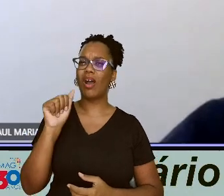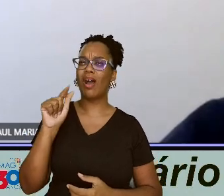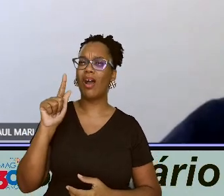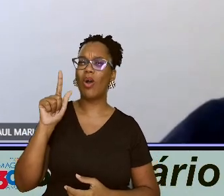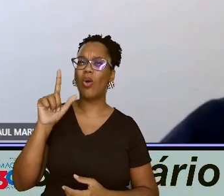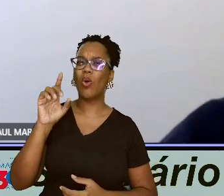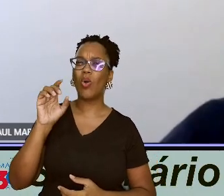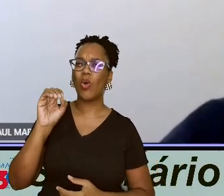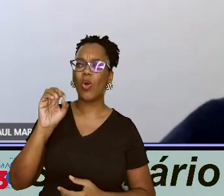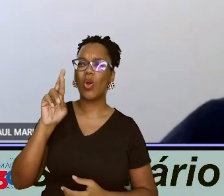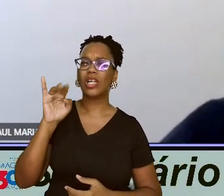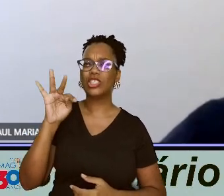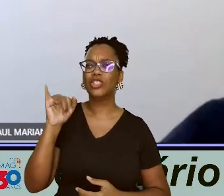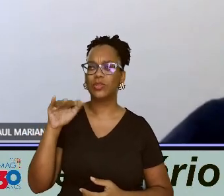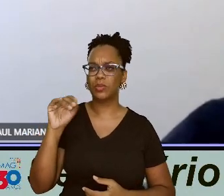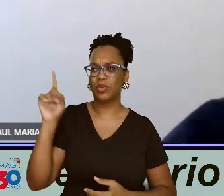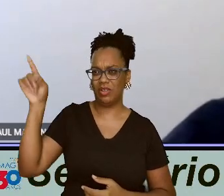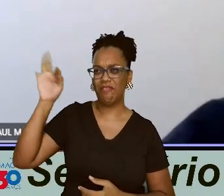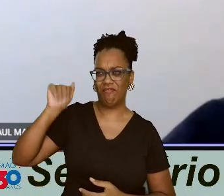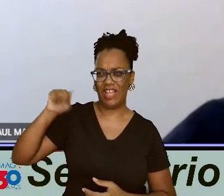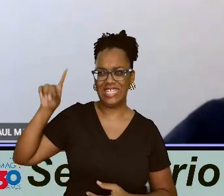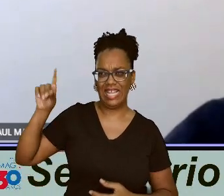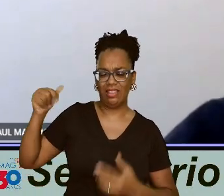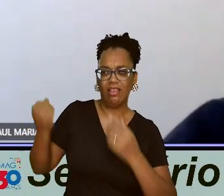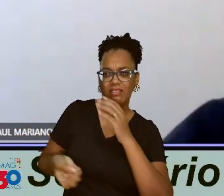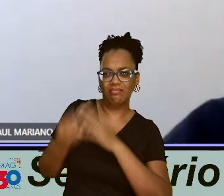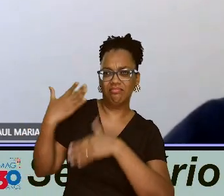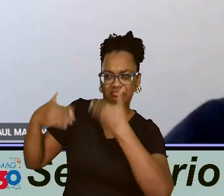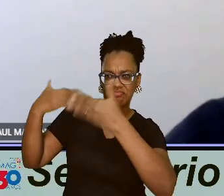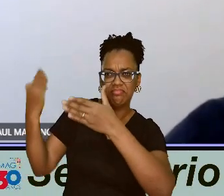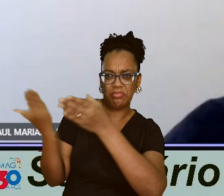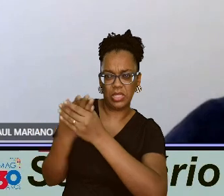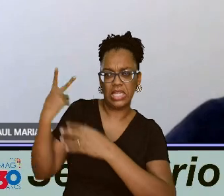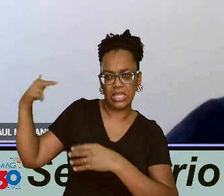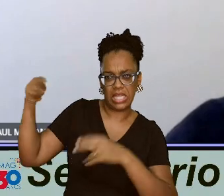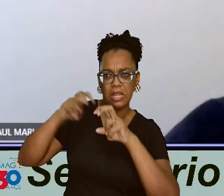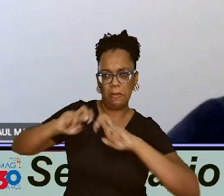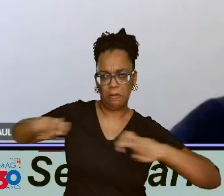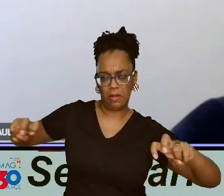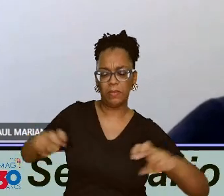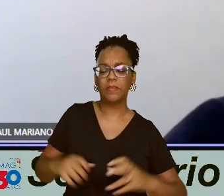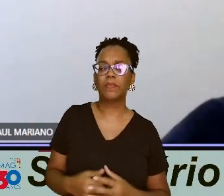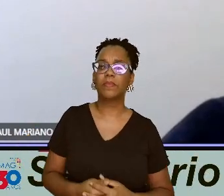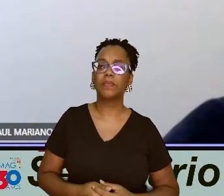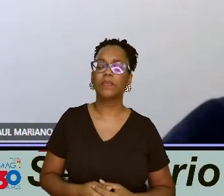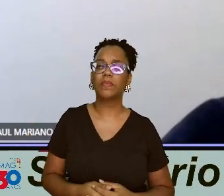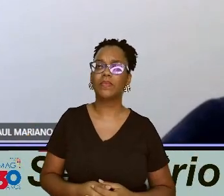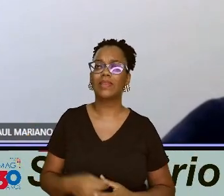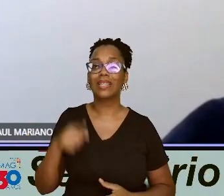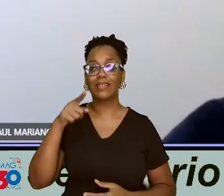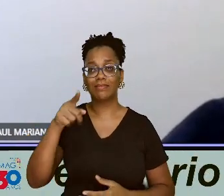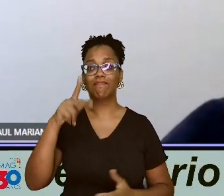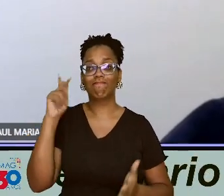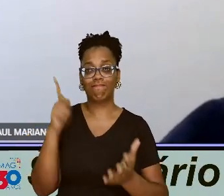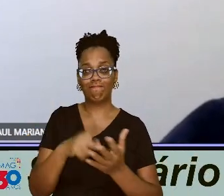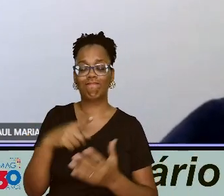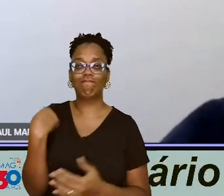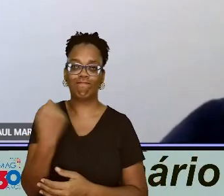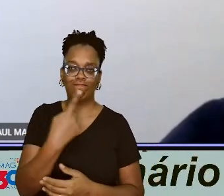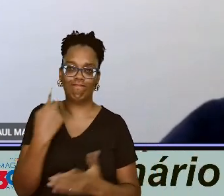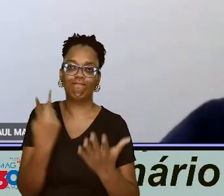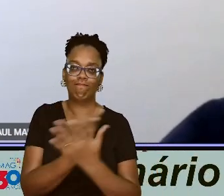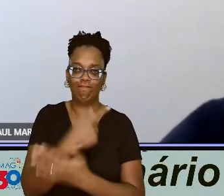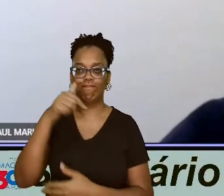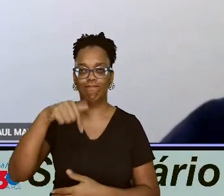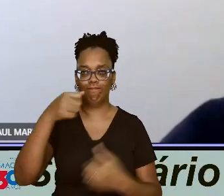na seleção de processos, né, na solução de gestão processual deles, da banca. Essa é uma realidade que também vamos encarar aqui no Poder